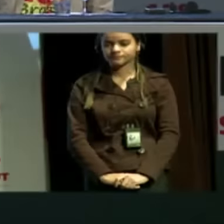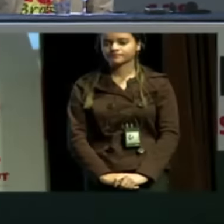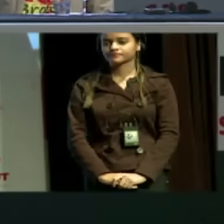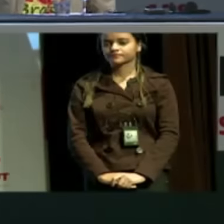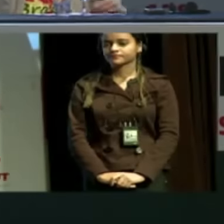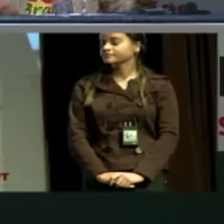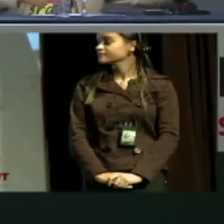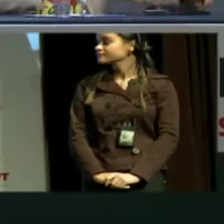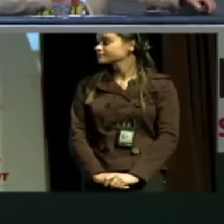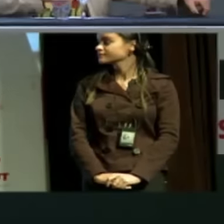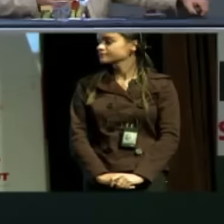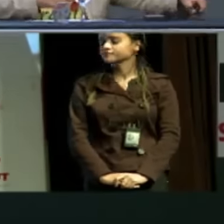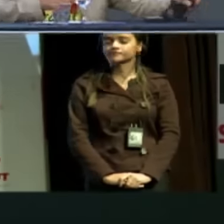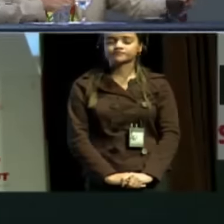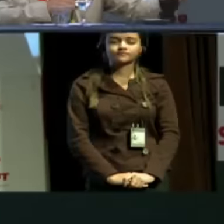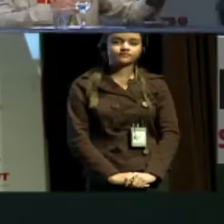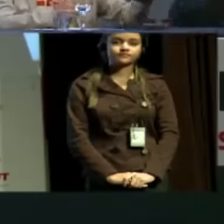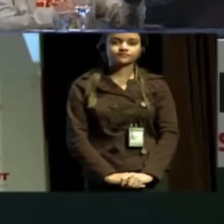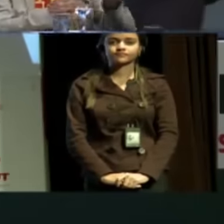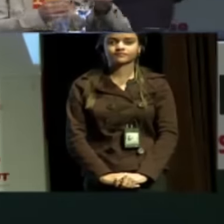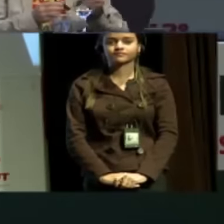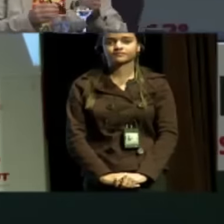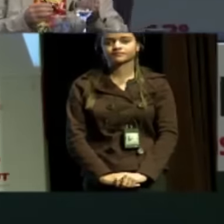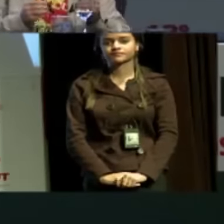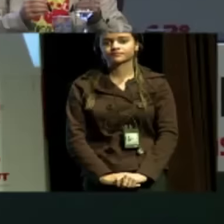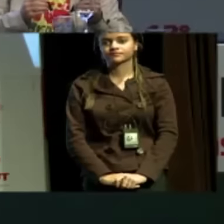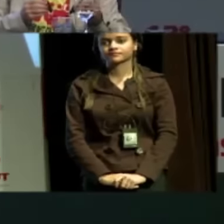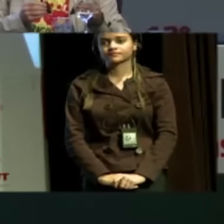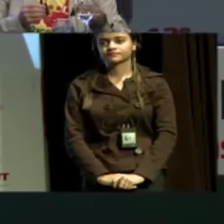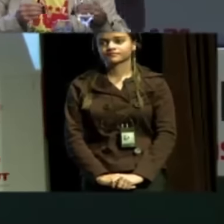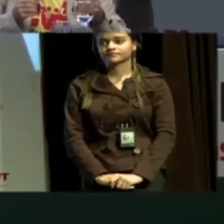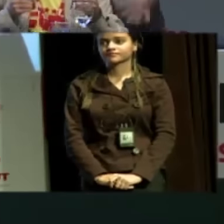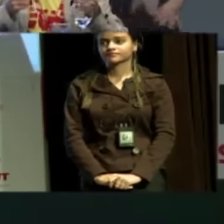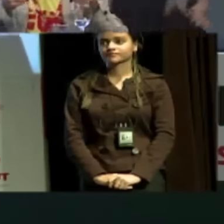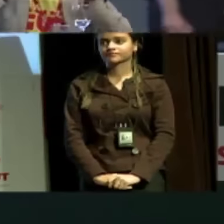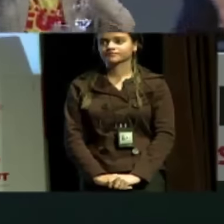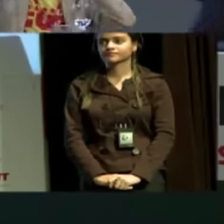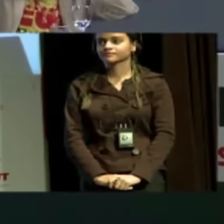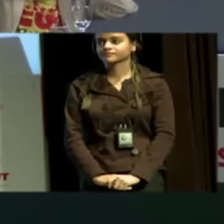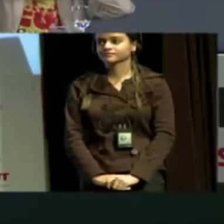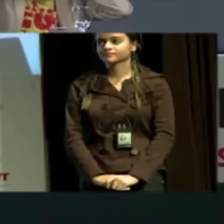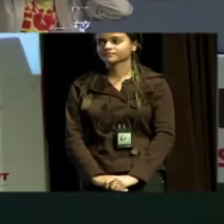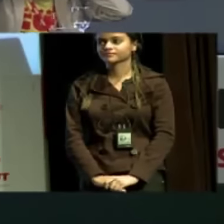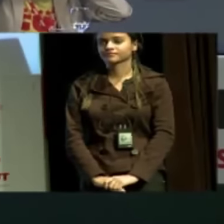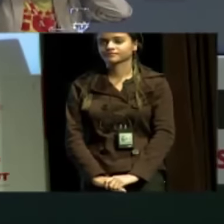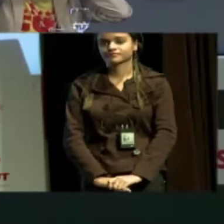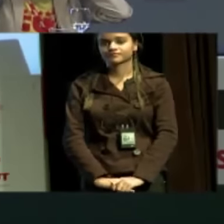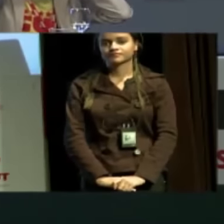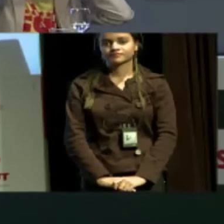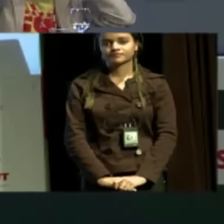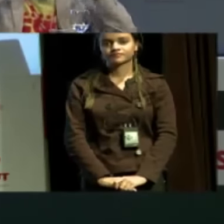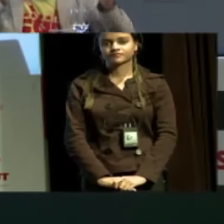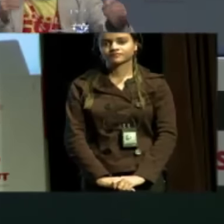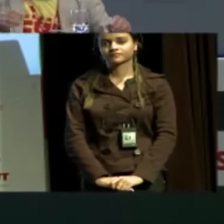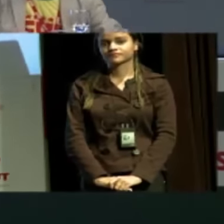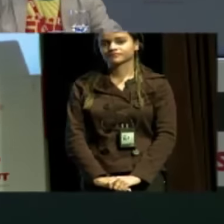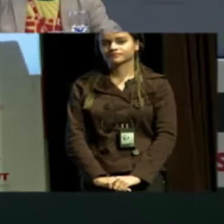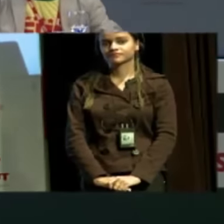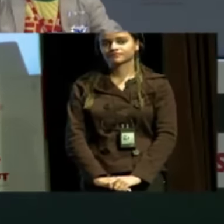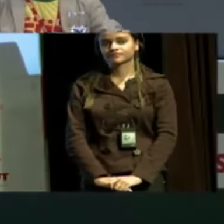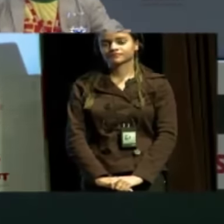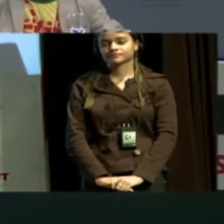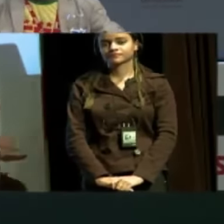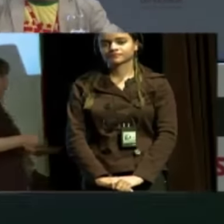internacional trabalhadores discutiram o assassinato de palestinos após mais uma sequência de ataques com os